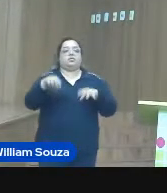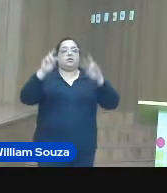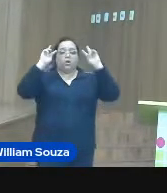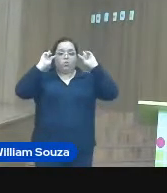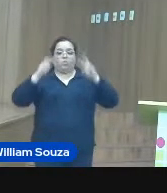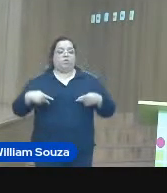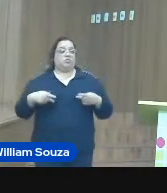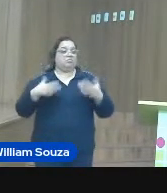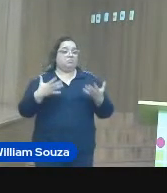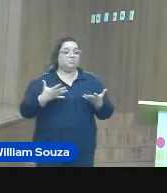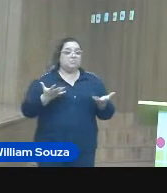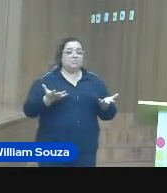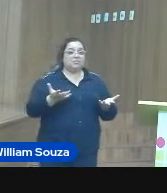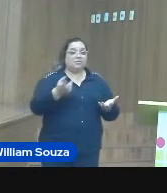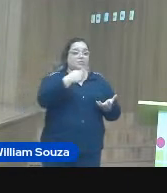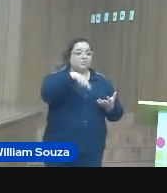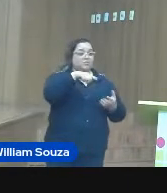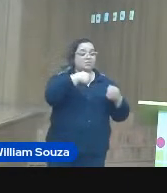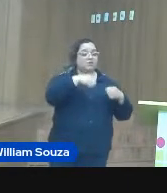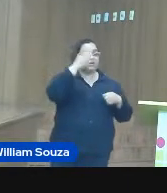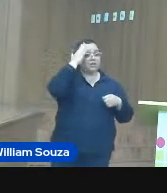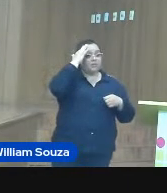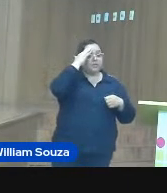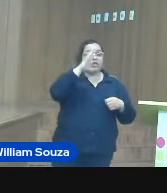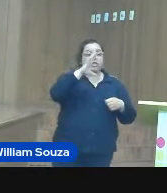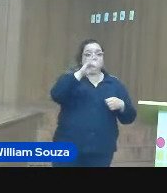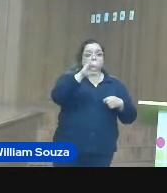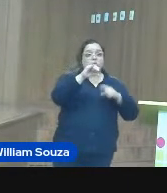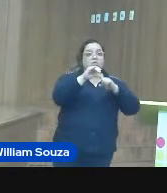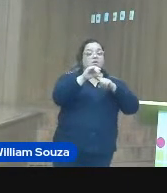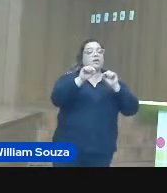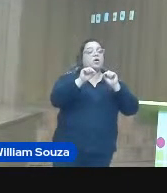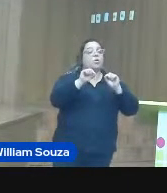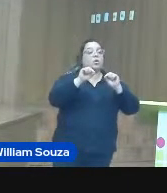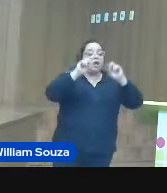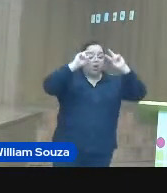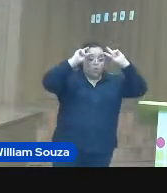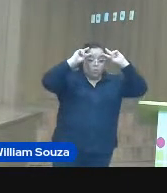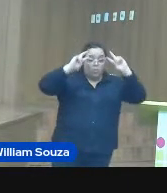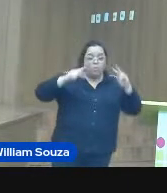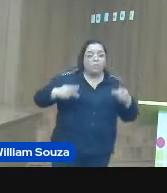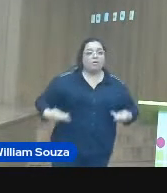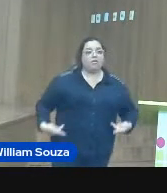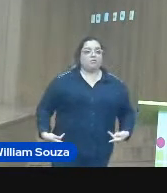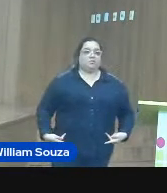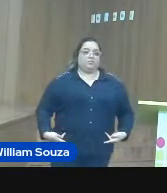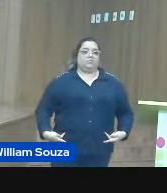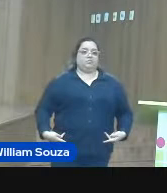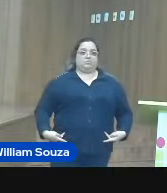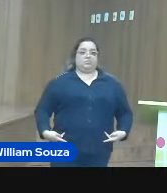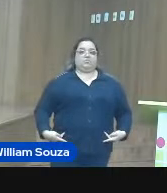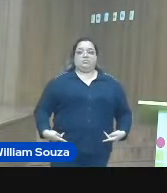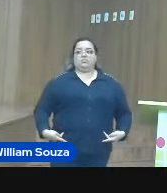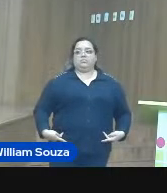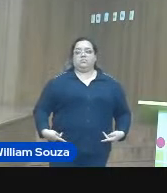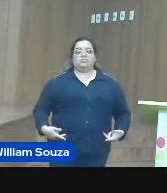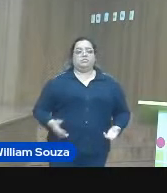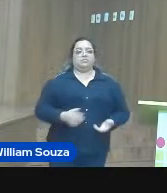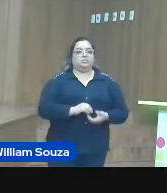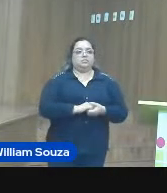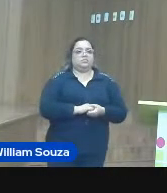toda ciência humana, foi feita por quem? Foi construída por quem? Então não é uma coisa